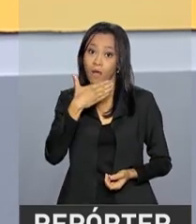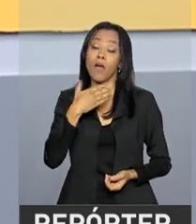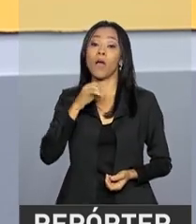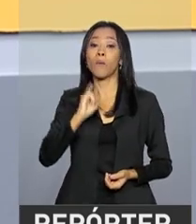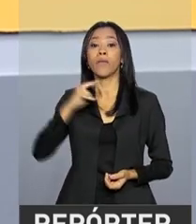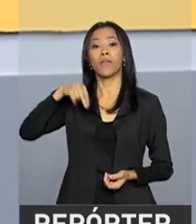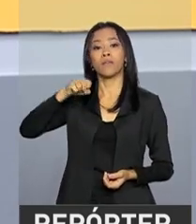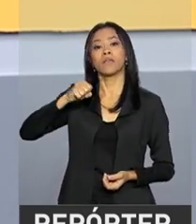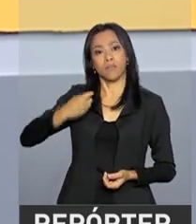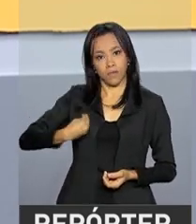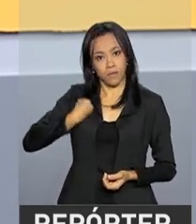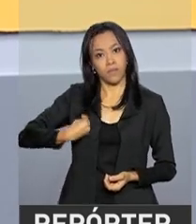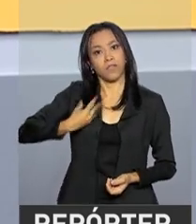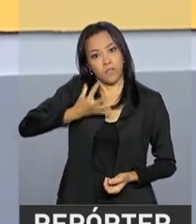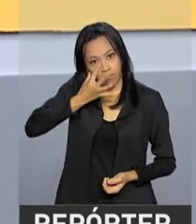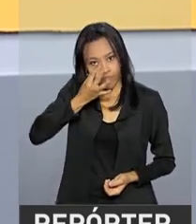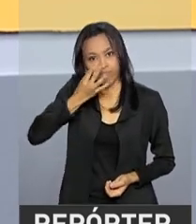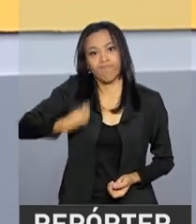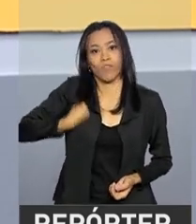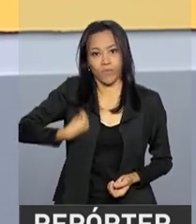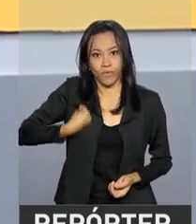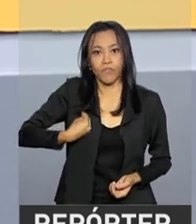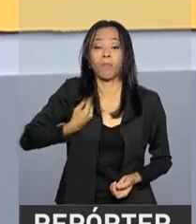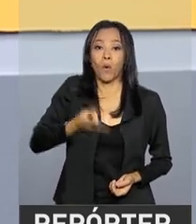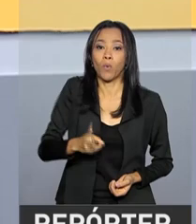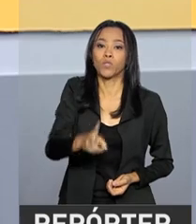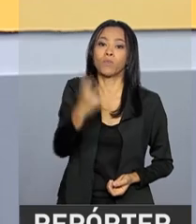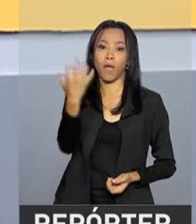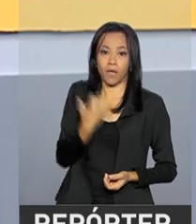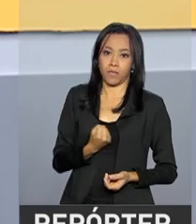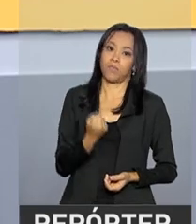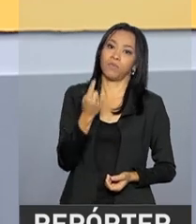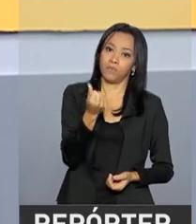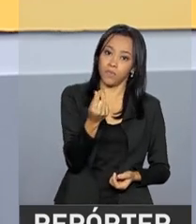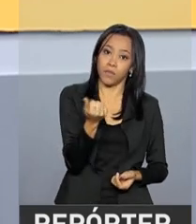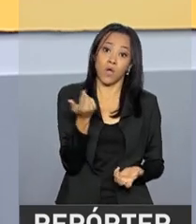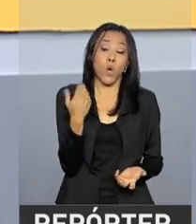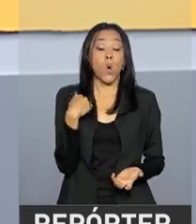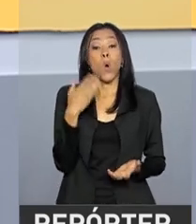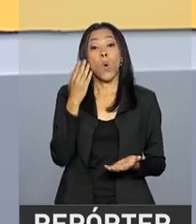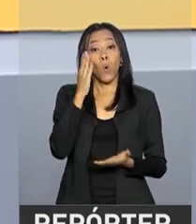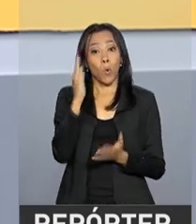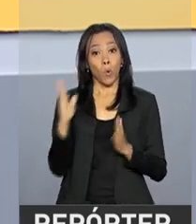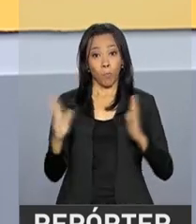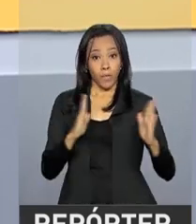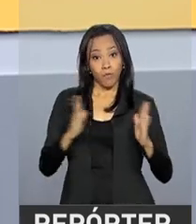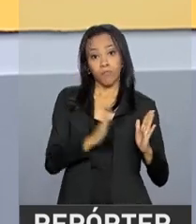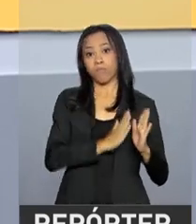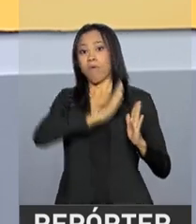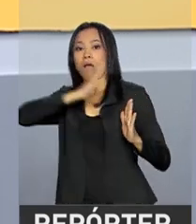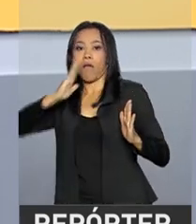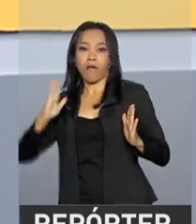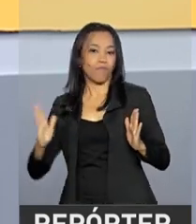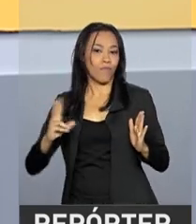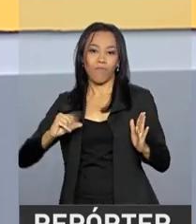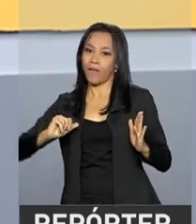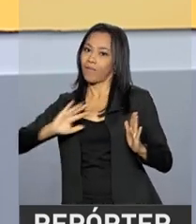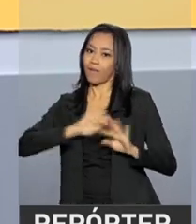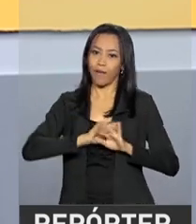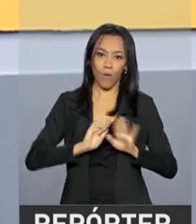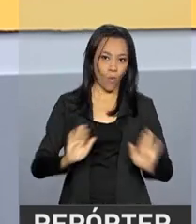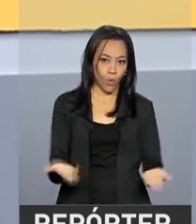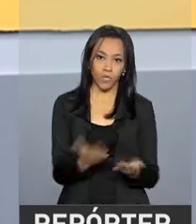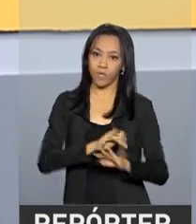assim possam continuar recebendo os benefícios o prazo vai ser prorrogado em entrevista à tv nbr o diretor de benefícios do